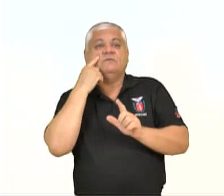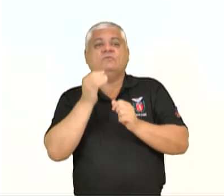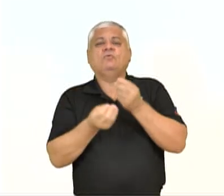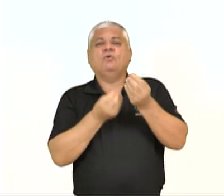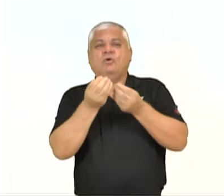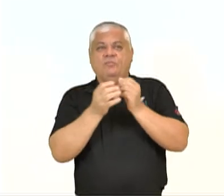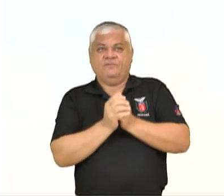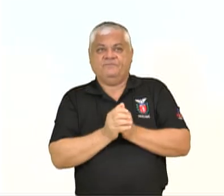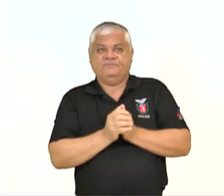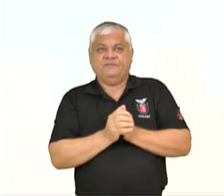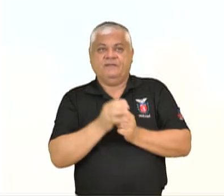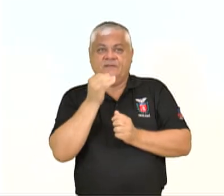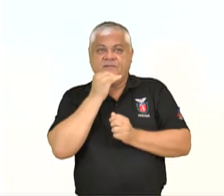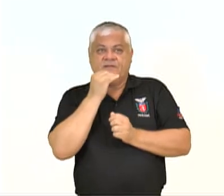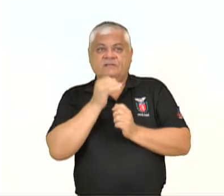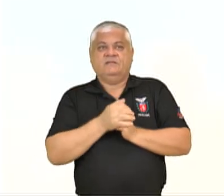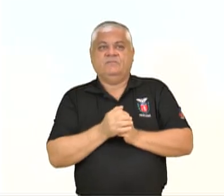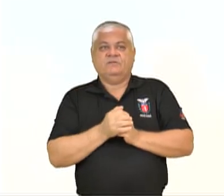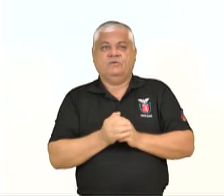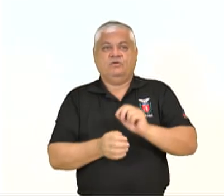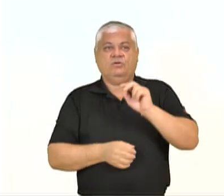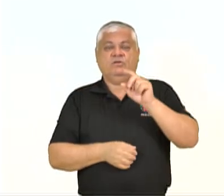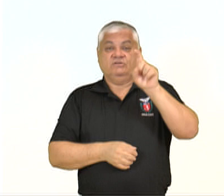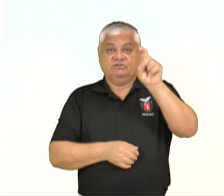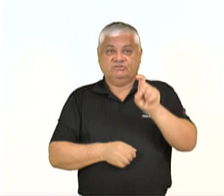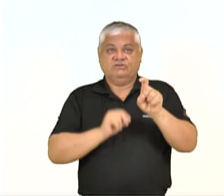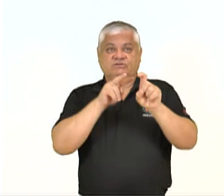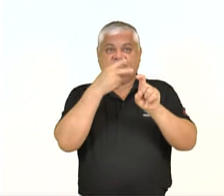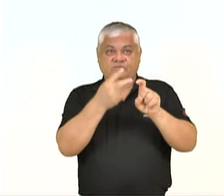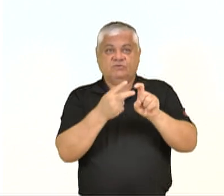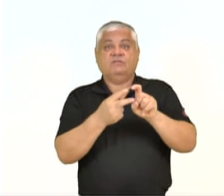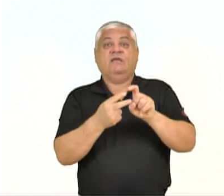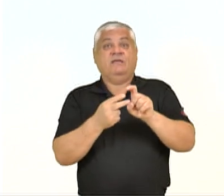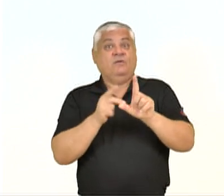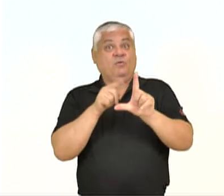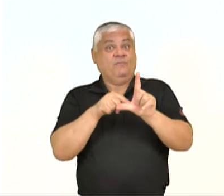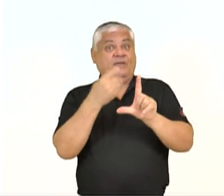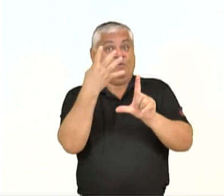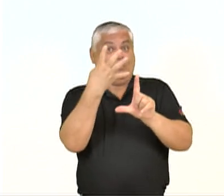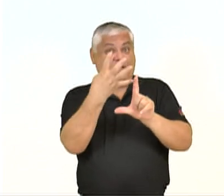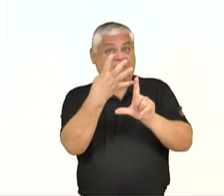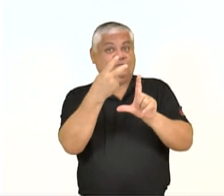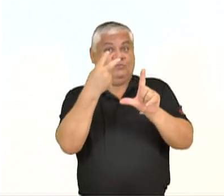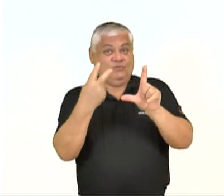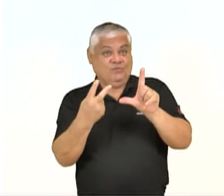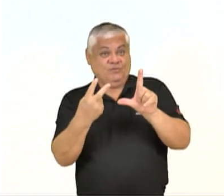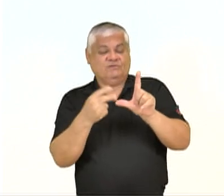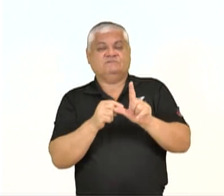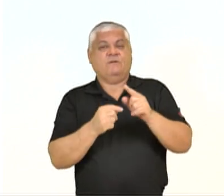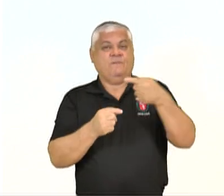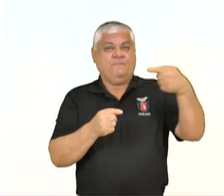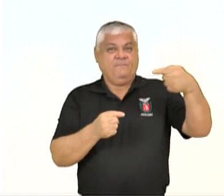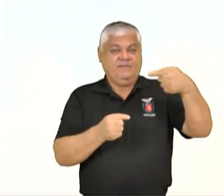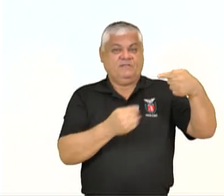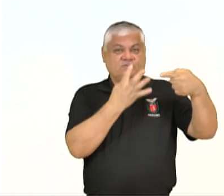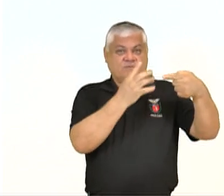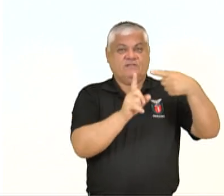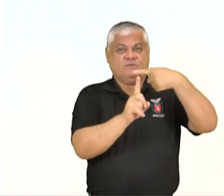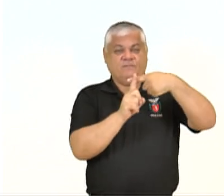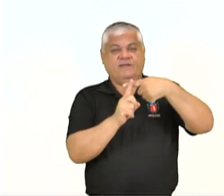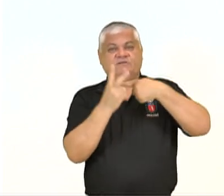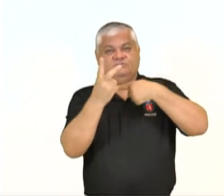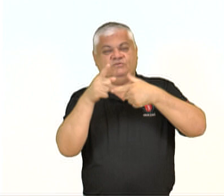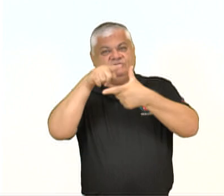vértice a partir das duas raízes, uma raiz é menos 4, a outra raiz é 2, teremos menos 4 mais 2 divididos